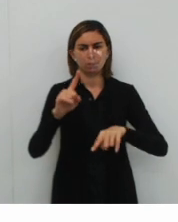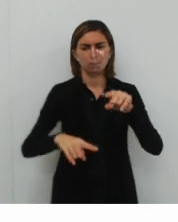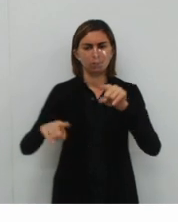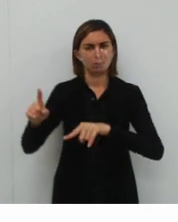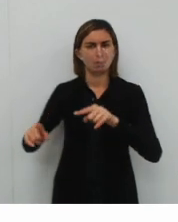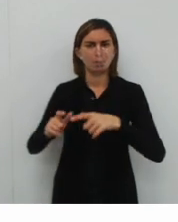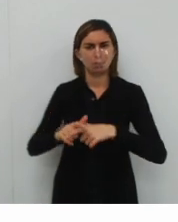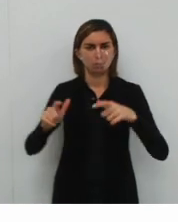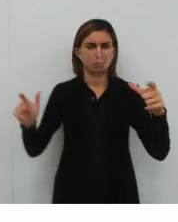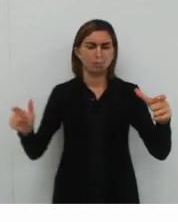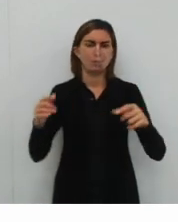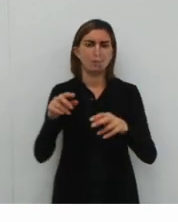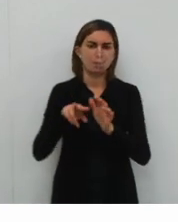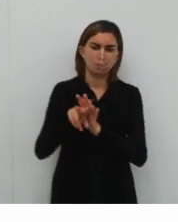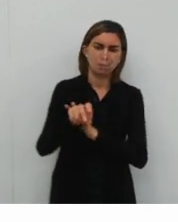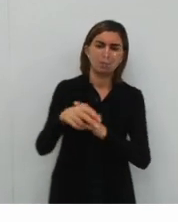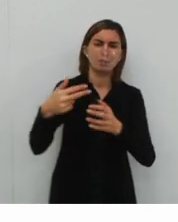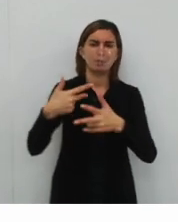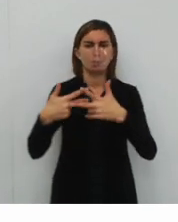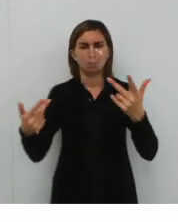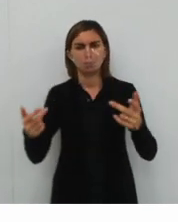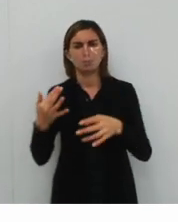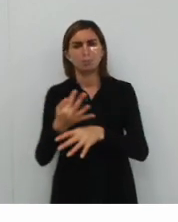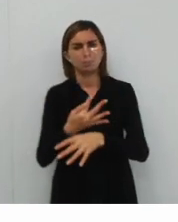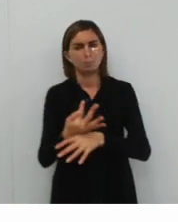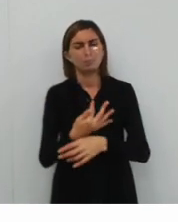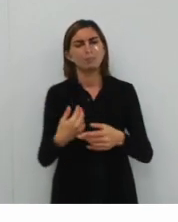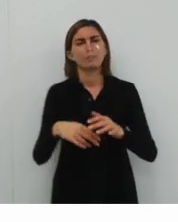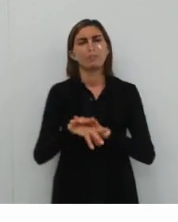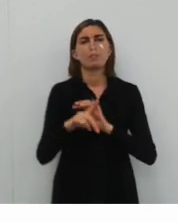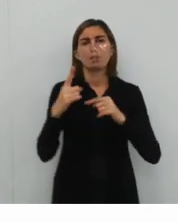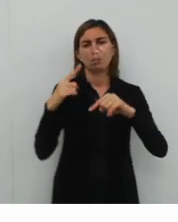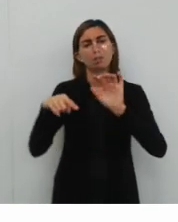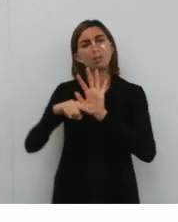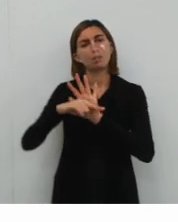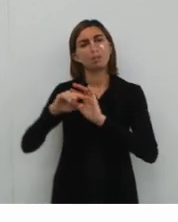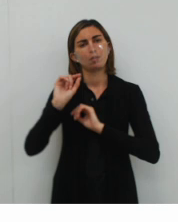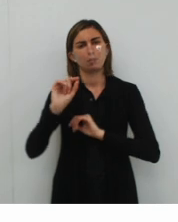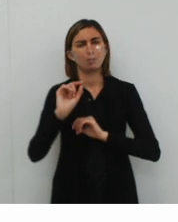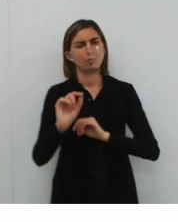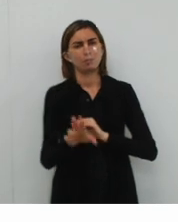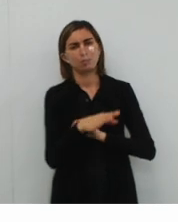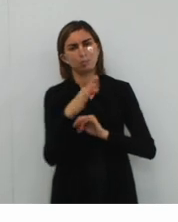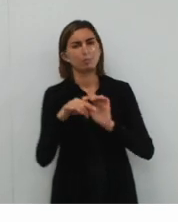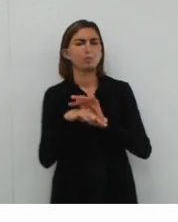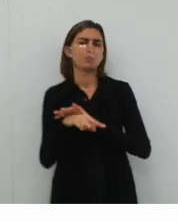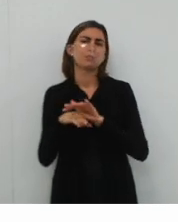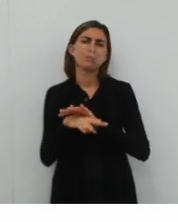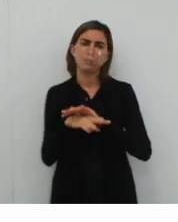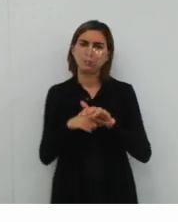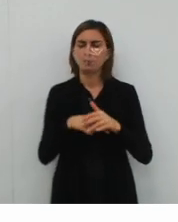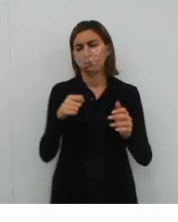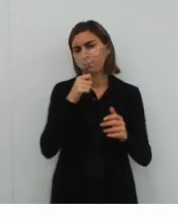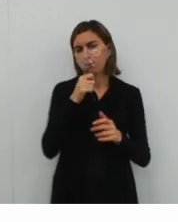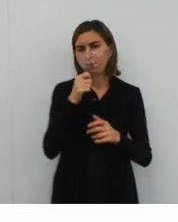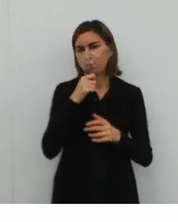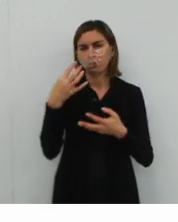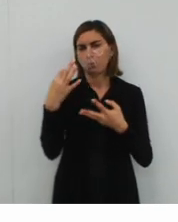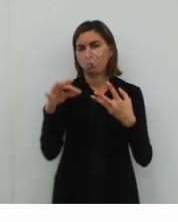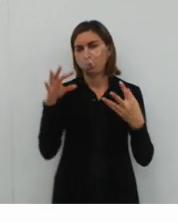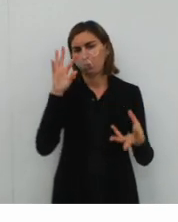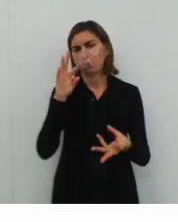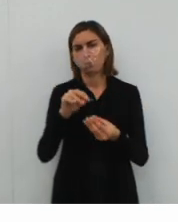mais resistente a vírus, insetos e fungos, como já falamos, e os pontos negativos que estão sobre análises que ainda não são